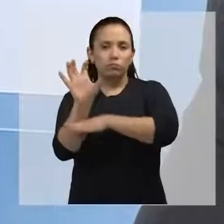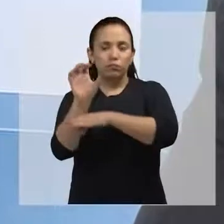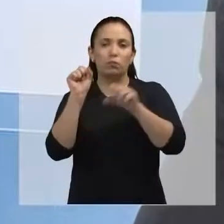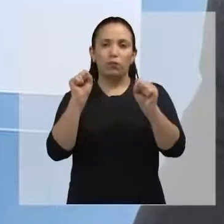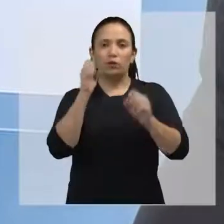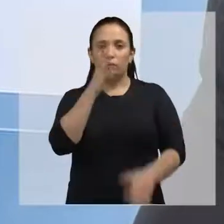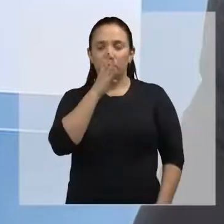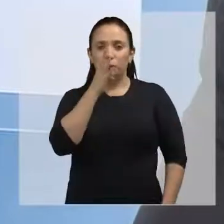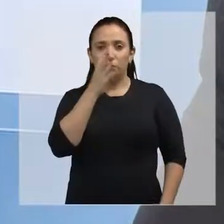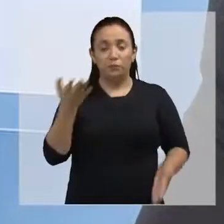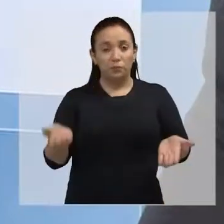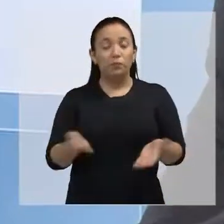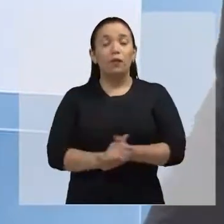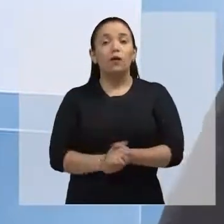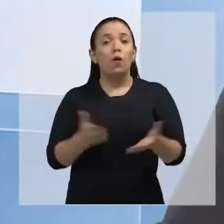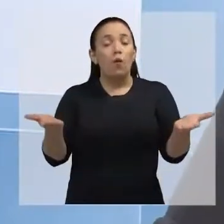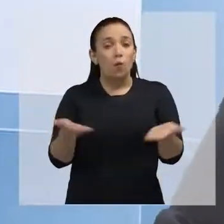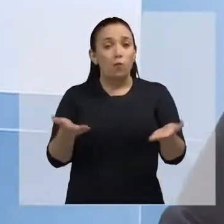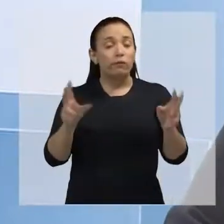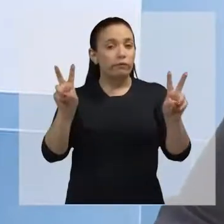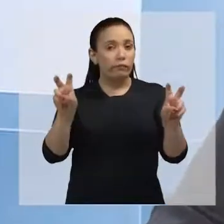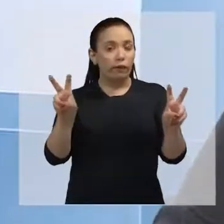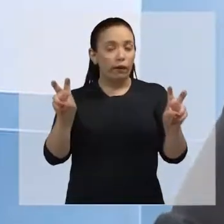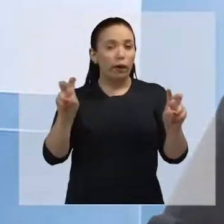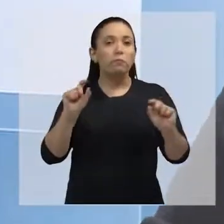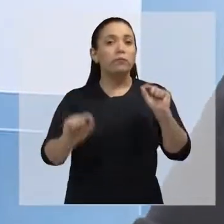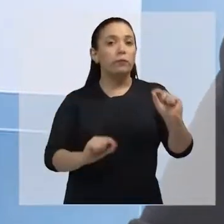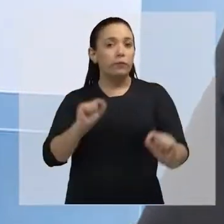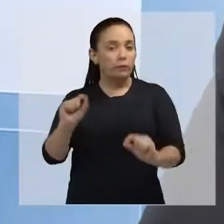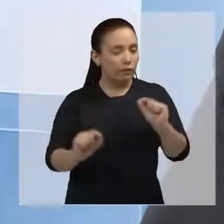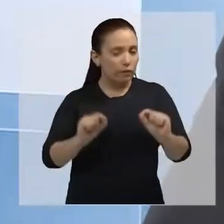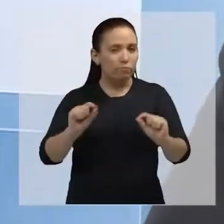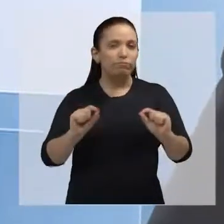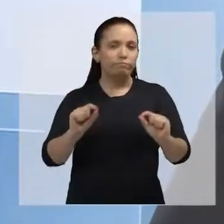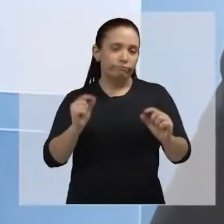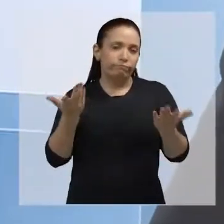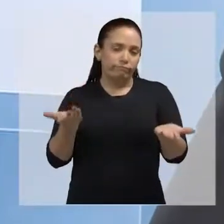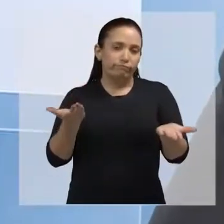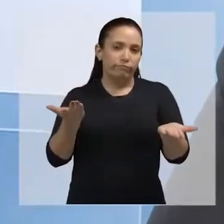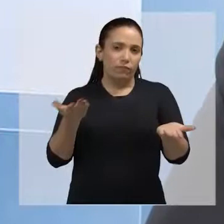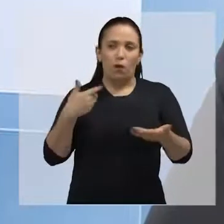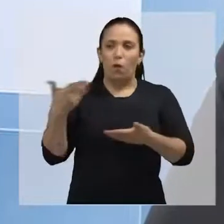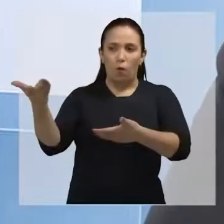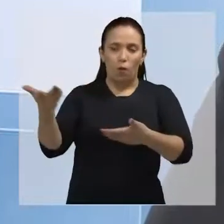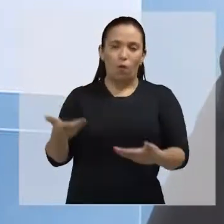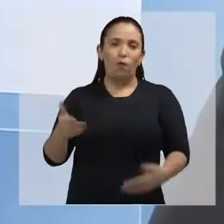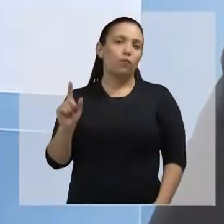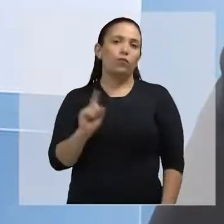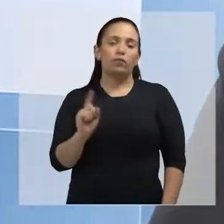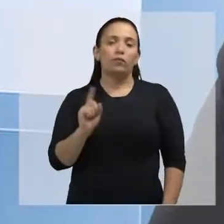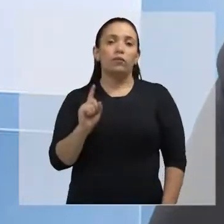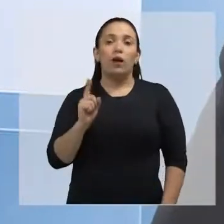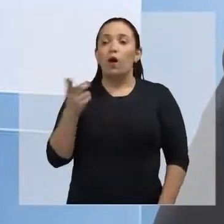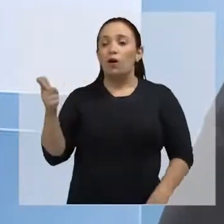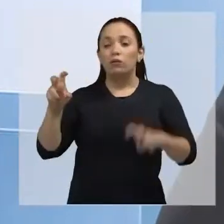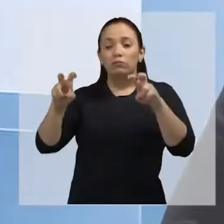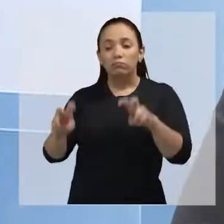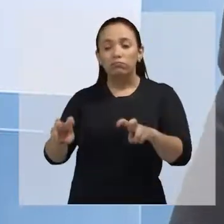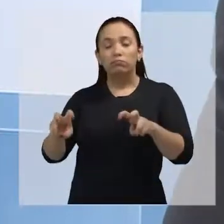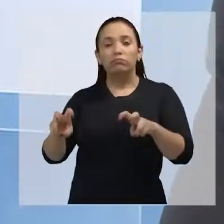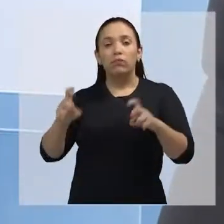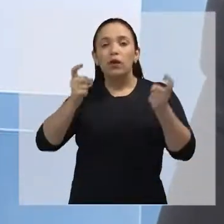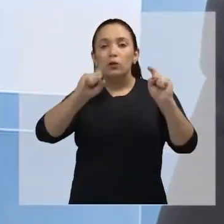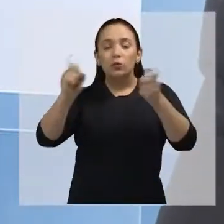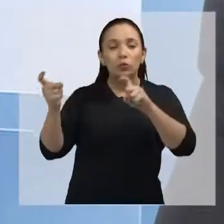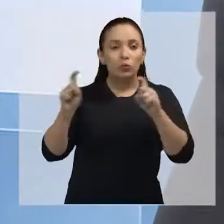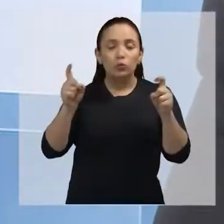programa Pela Ordem. Hoje o assunto não poderia ser diferente. Não ter um convidado, justamente pelo motivo que eu tenho que